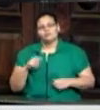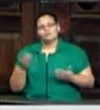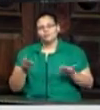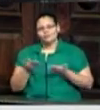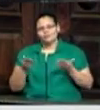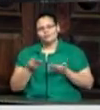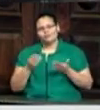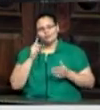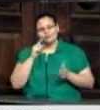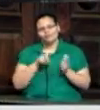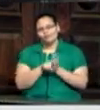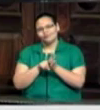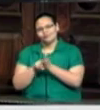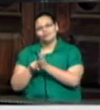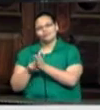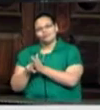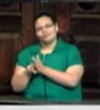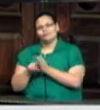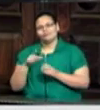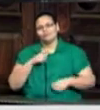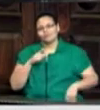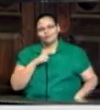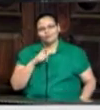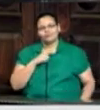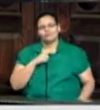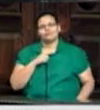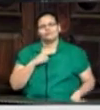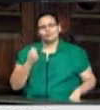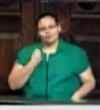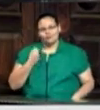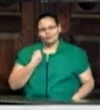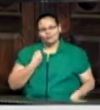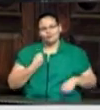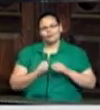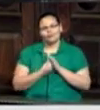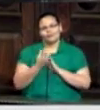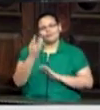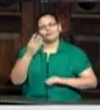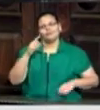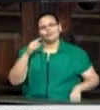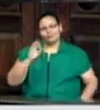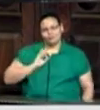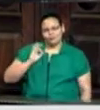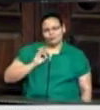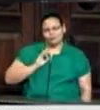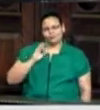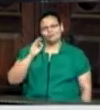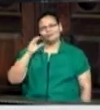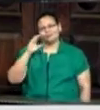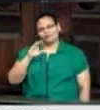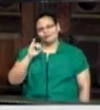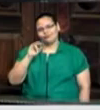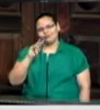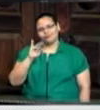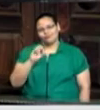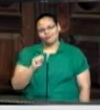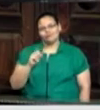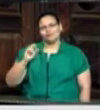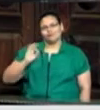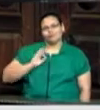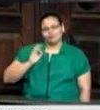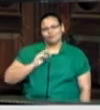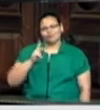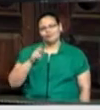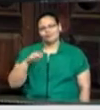nós verificamos que há um número expressivo de policiais, tanto civis quanto militares,